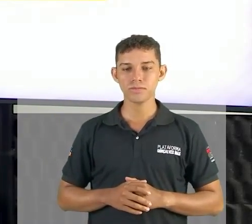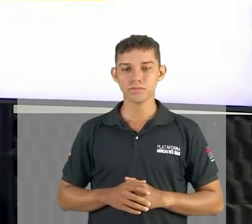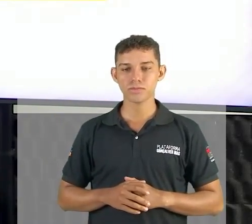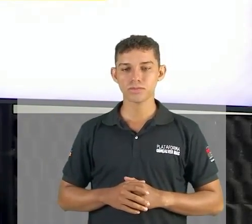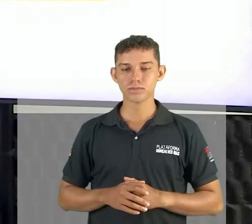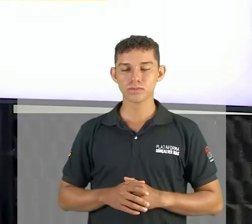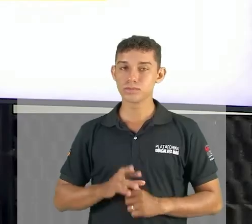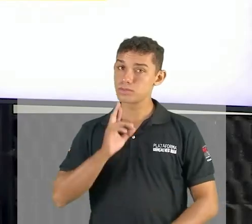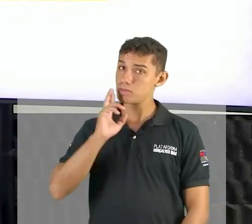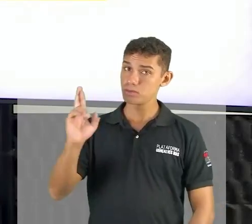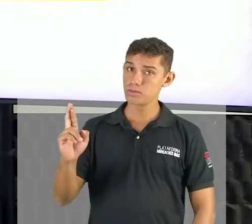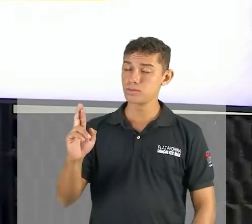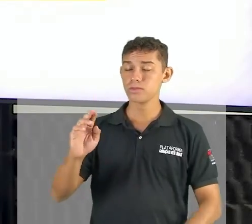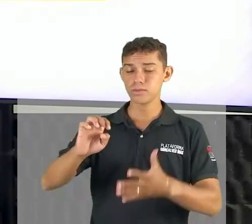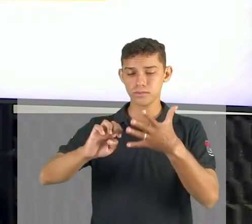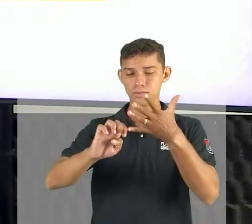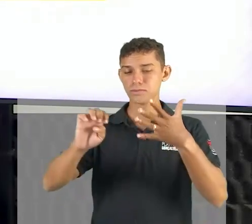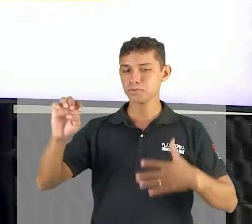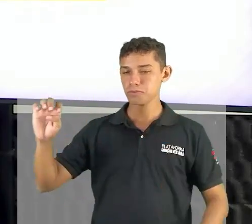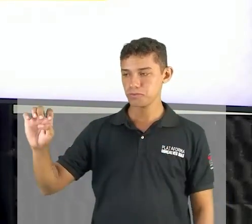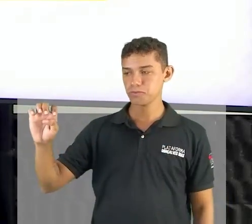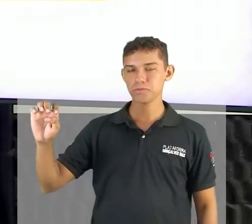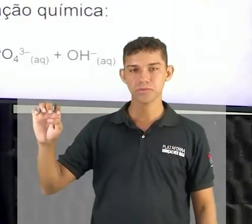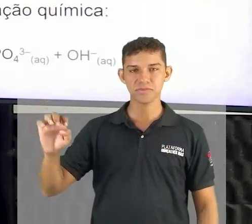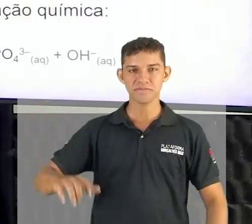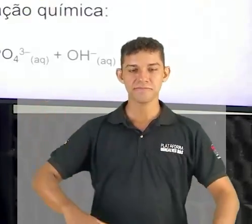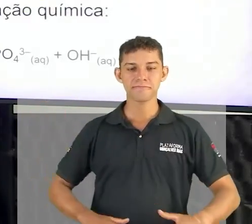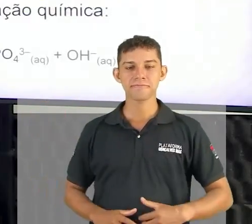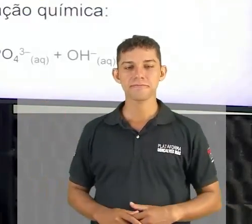Então a resposta dessa questão fica assim na letra E.